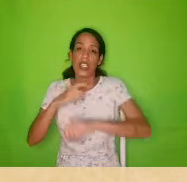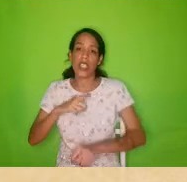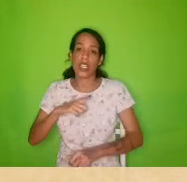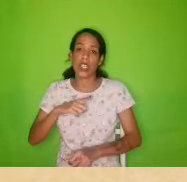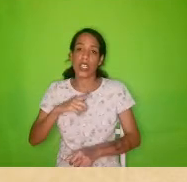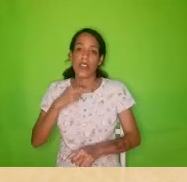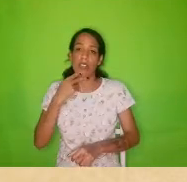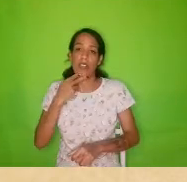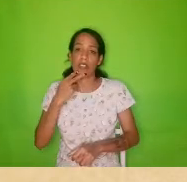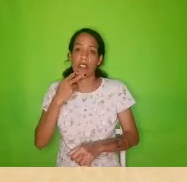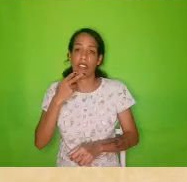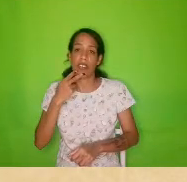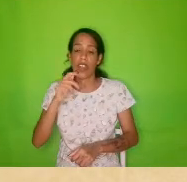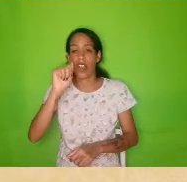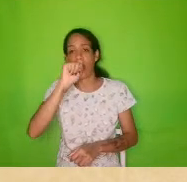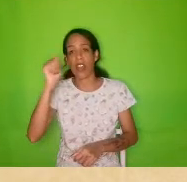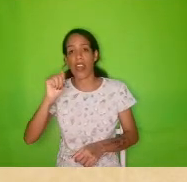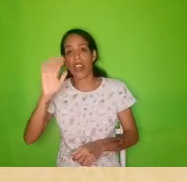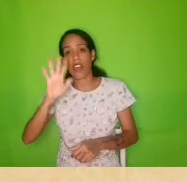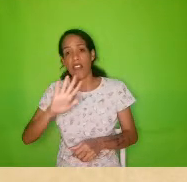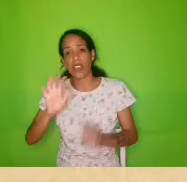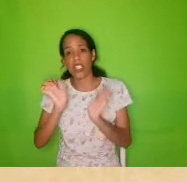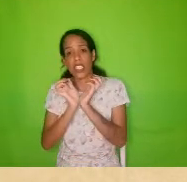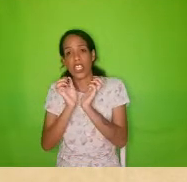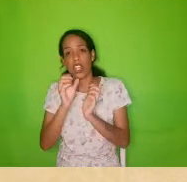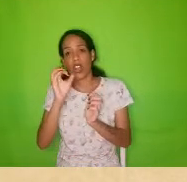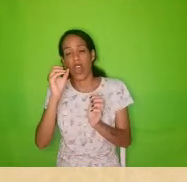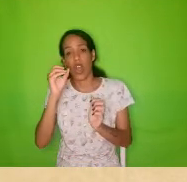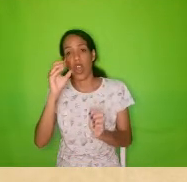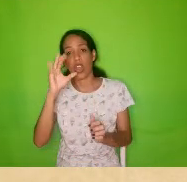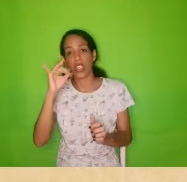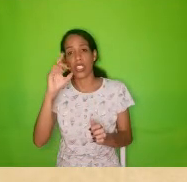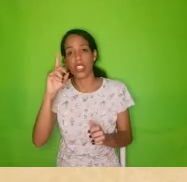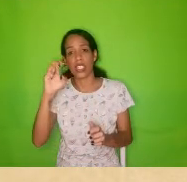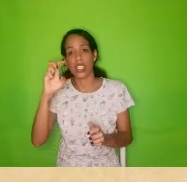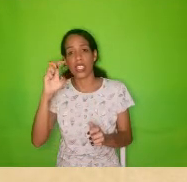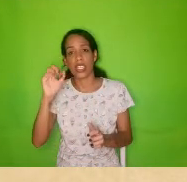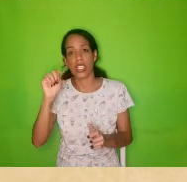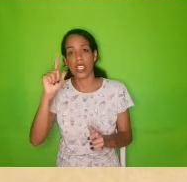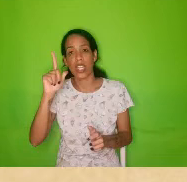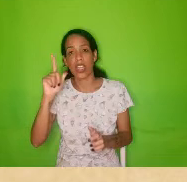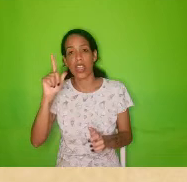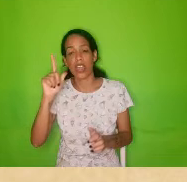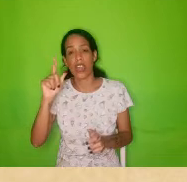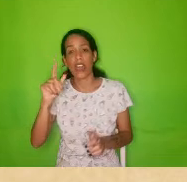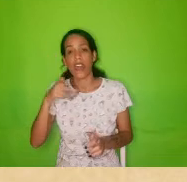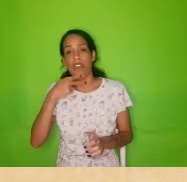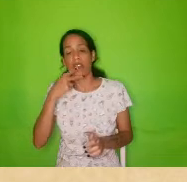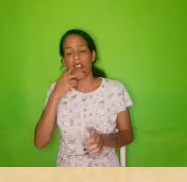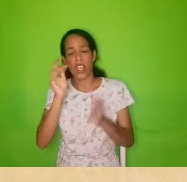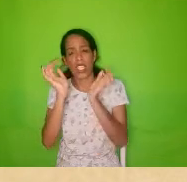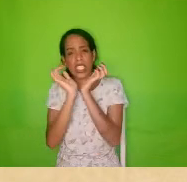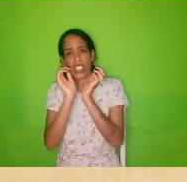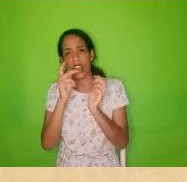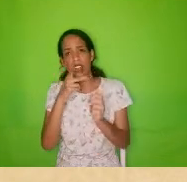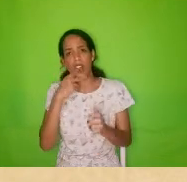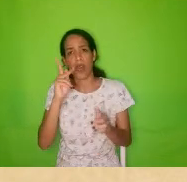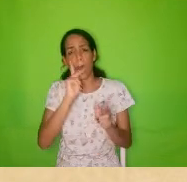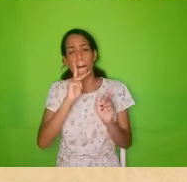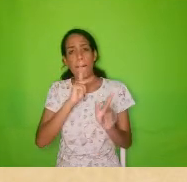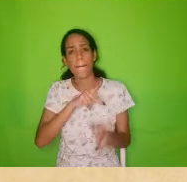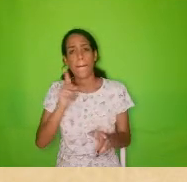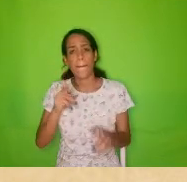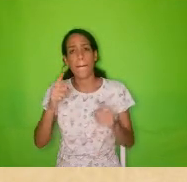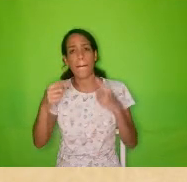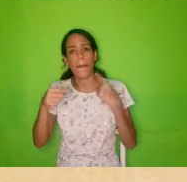África Centro-Ocidental, ou melhor, vamos falar de África Central. Aí eu vou usar o politicamente incorreto.